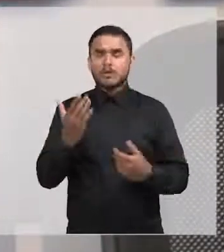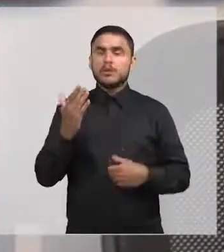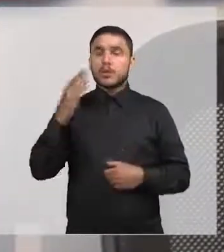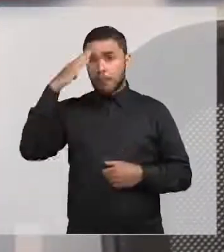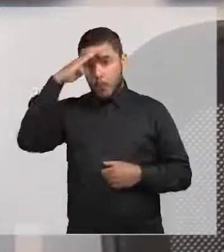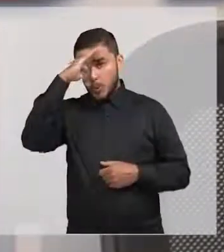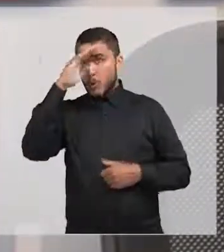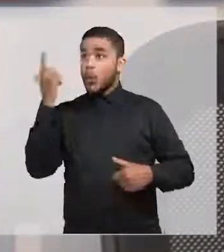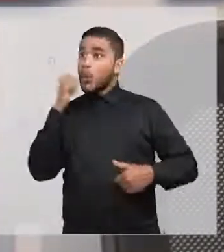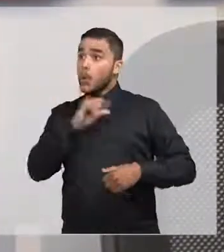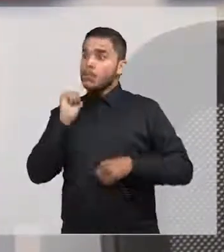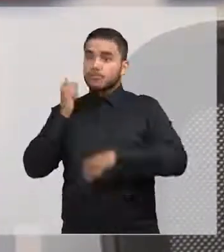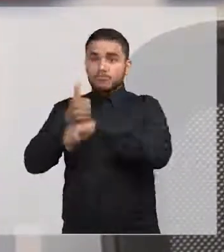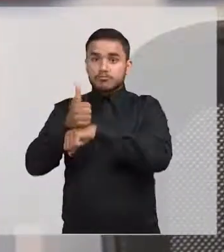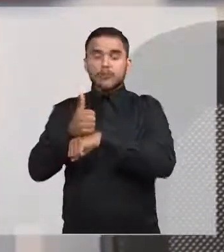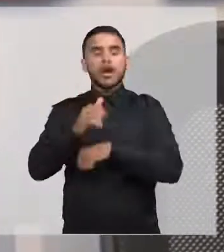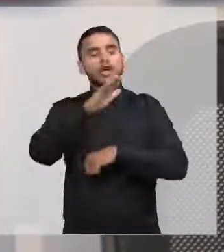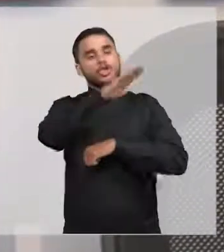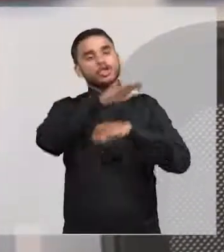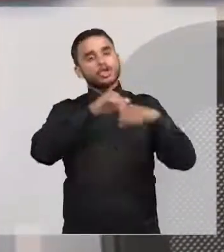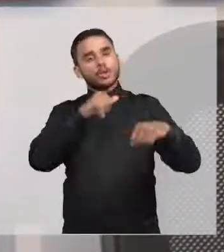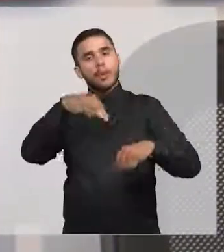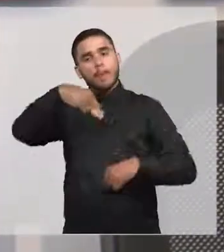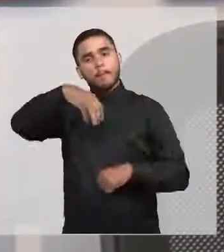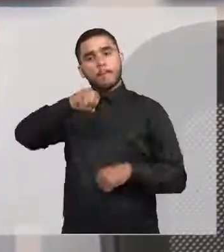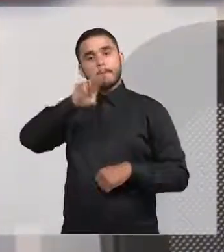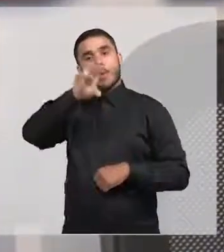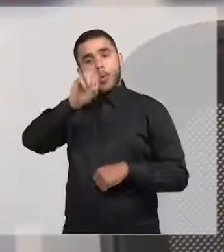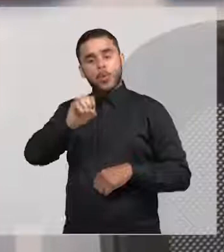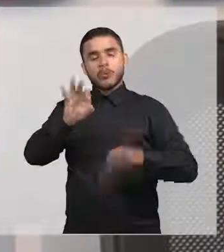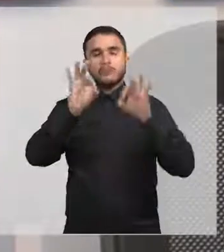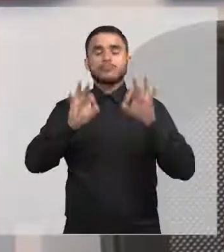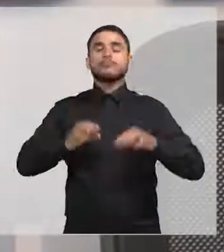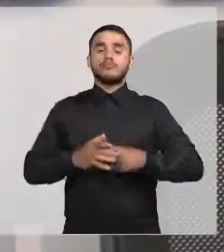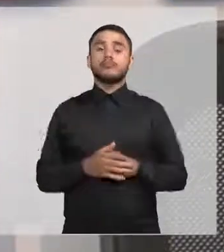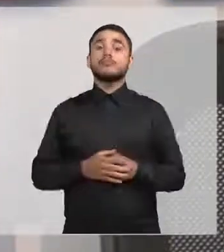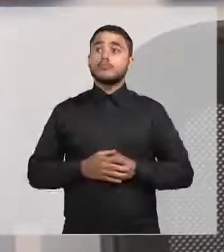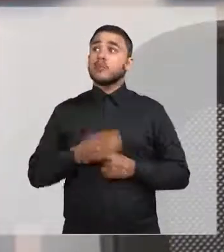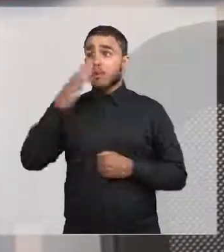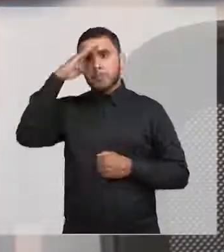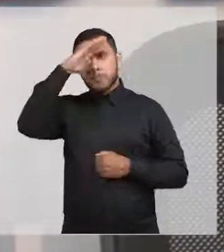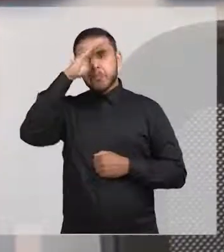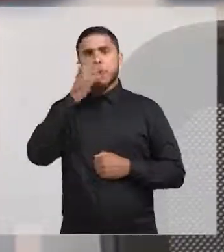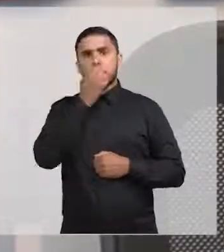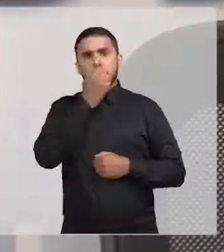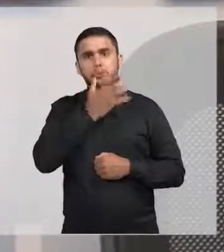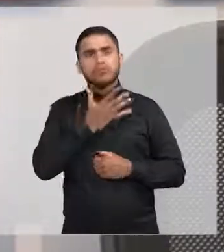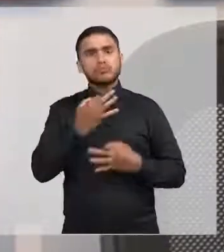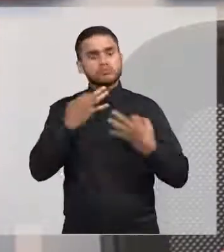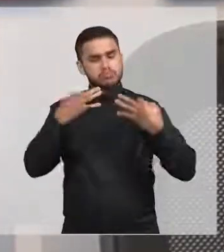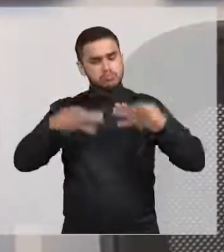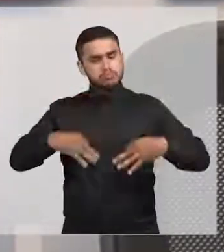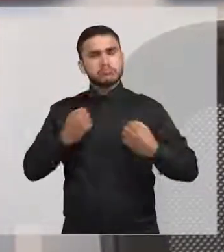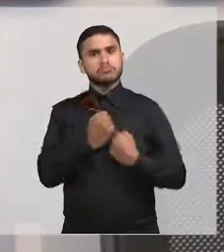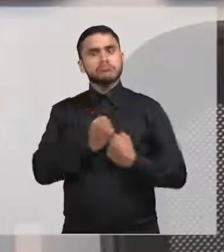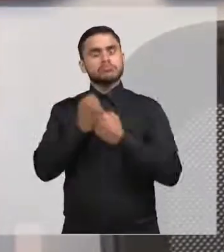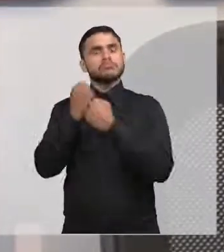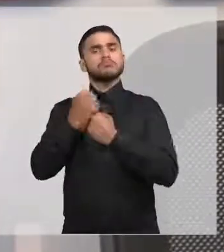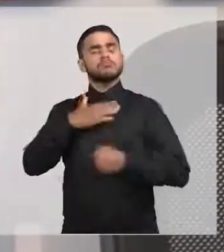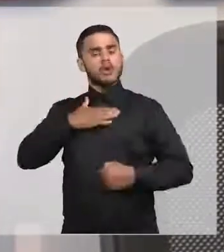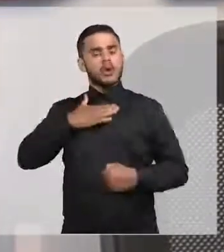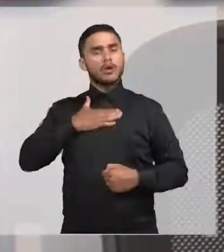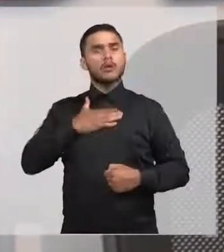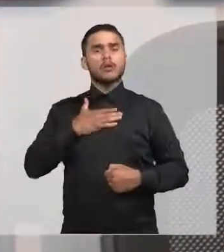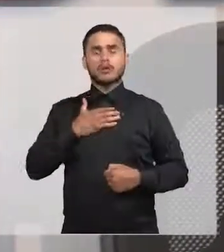política administrativa do Brasil. Do outro lado, abriu espaço para que um político vindo do baixo clero, como era o Jair